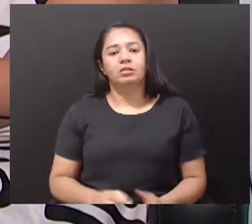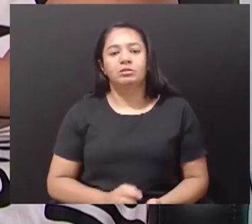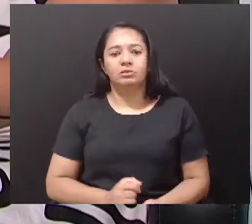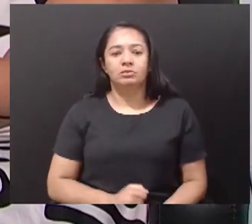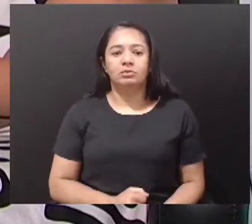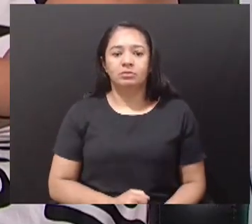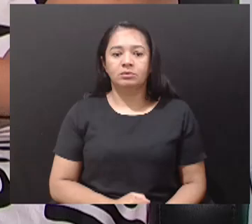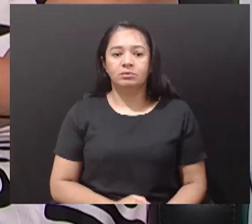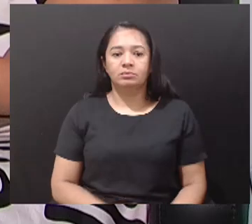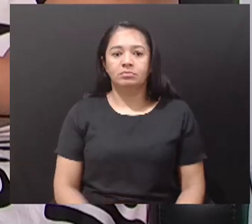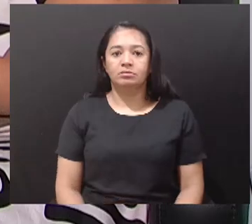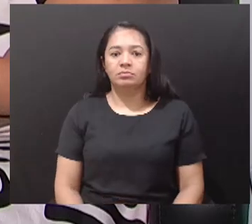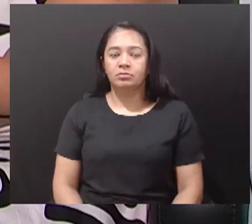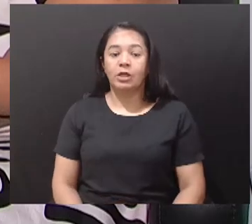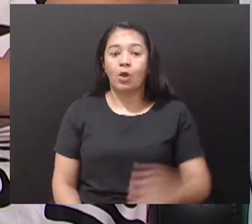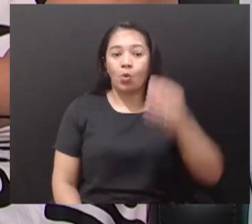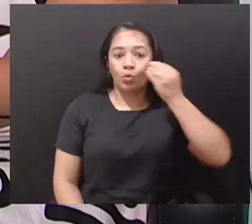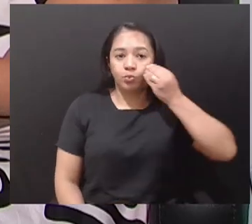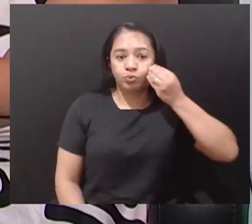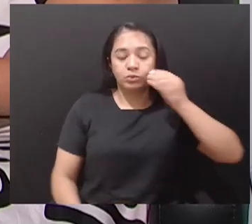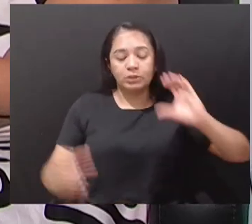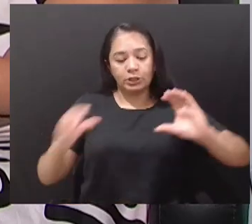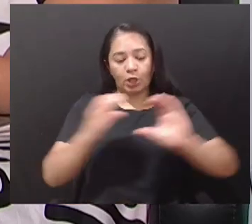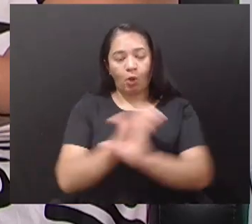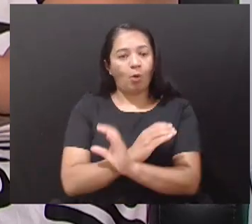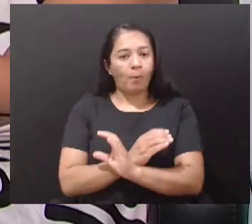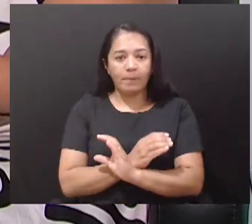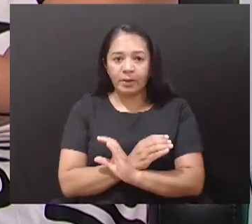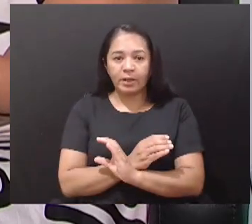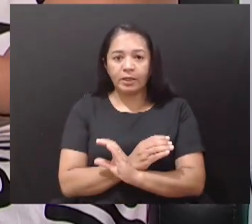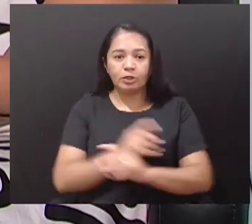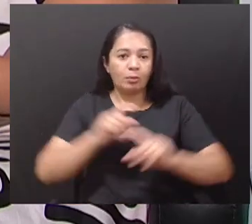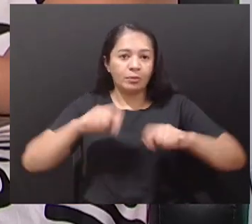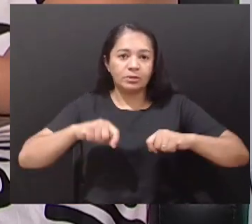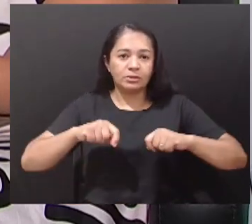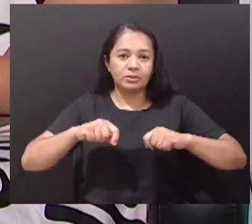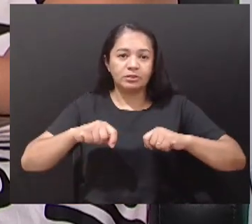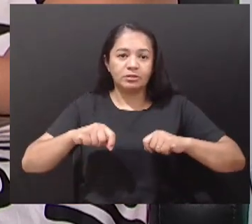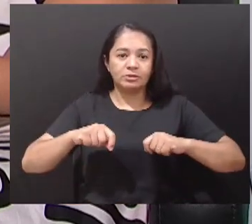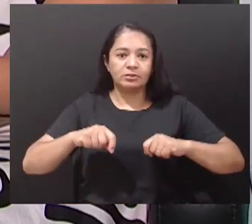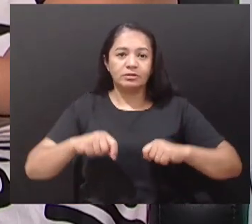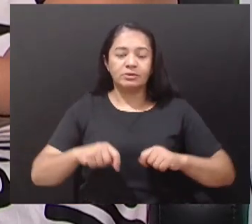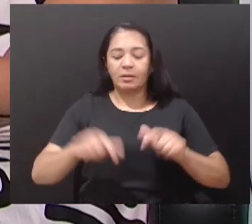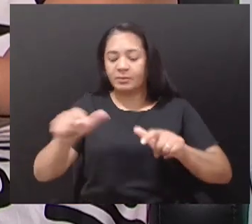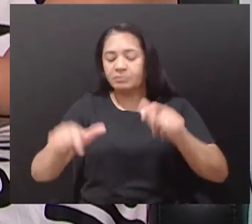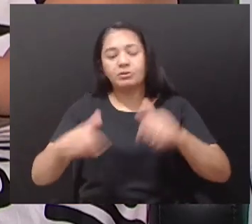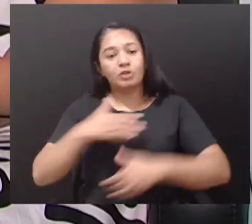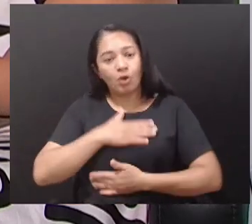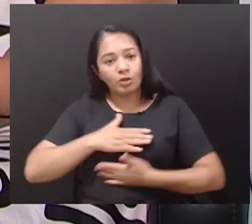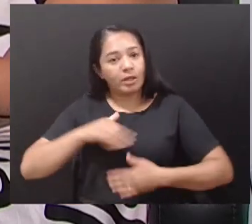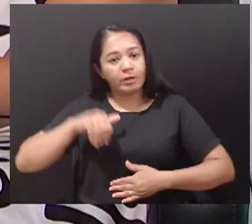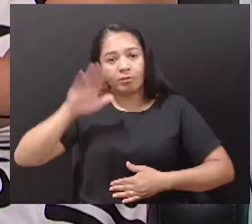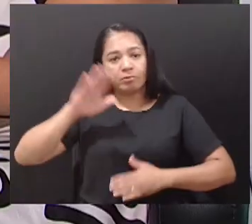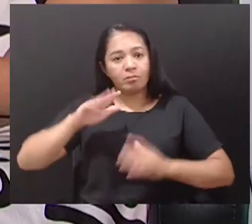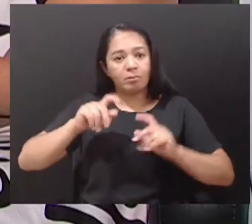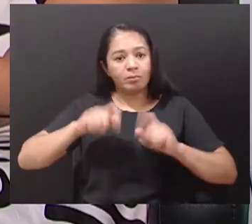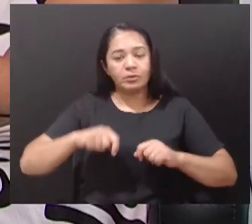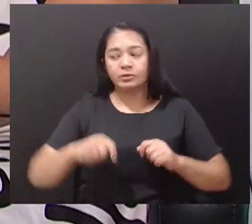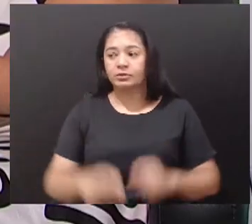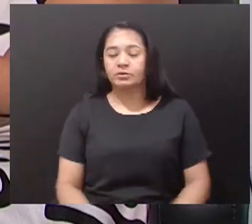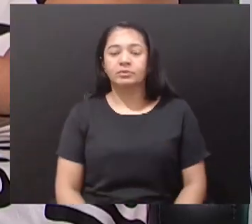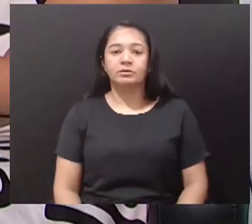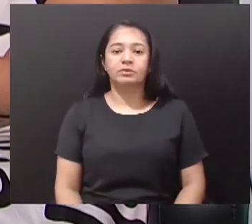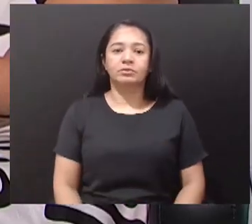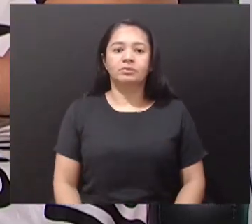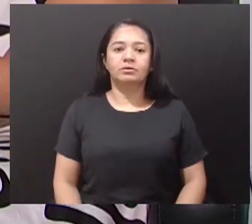máximo, tentando ser completo ao máximo, para satisfazer todo mundo, entende? E tá uma